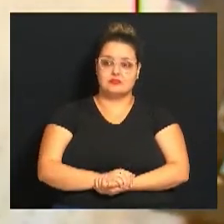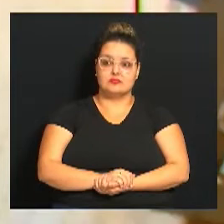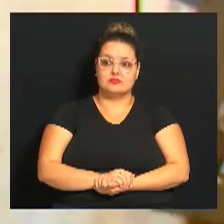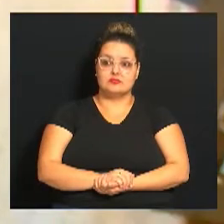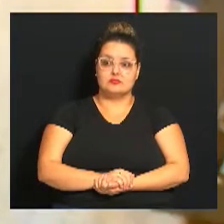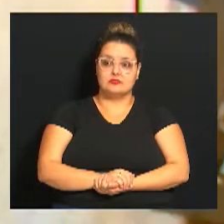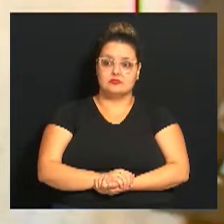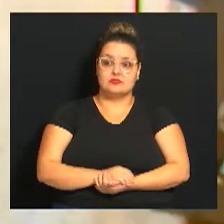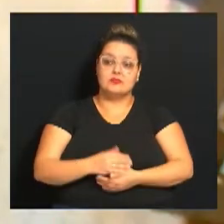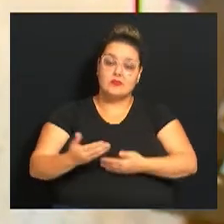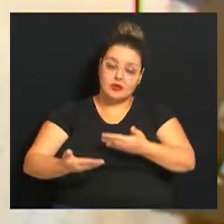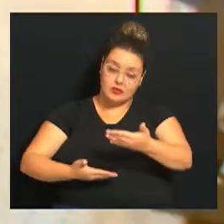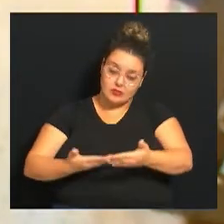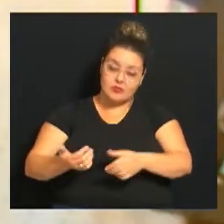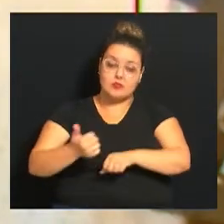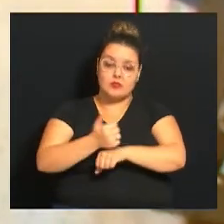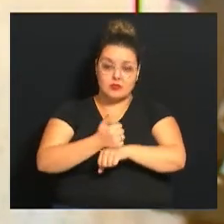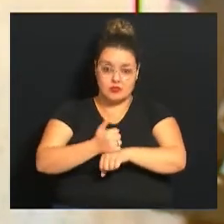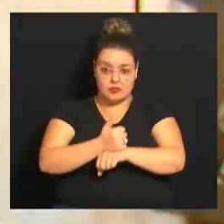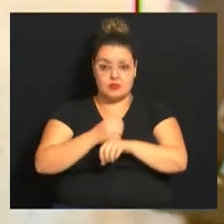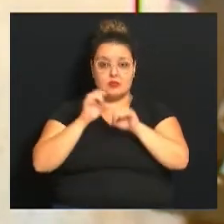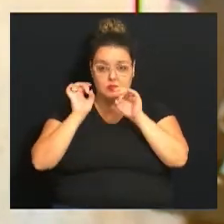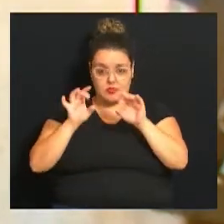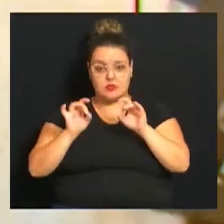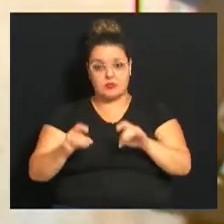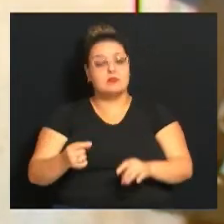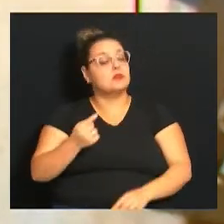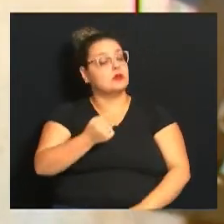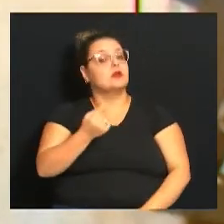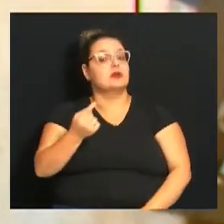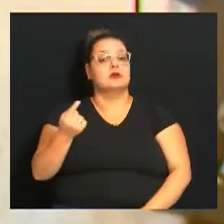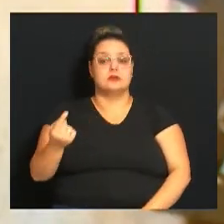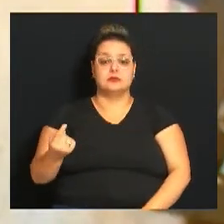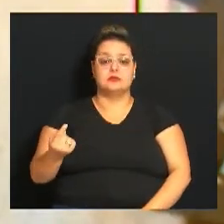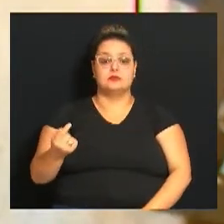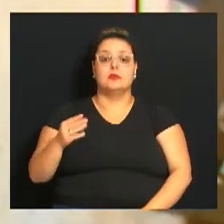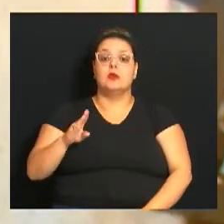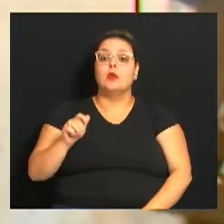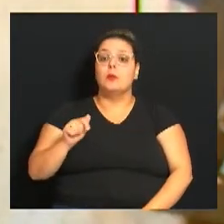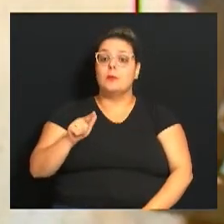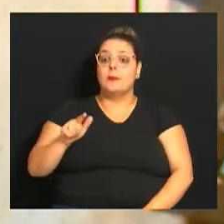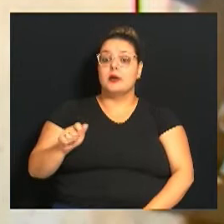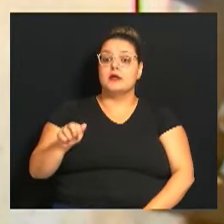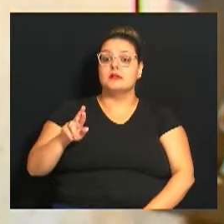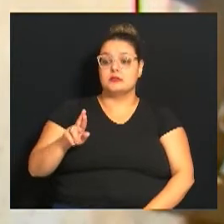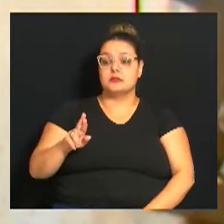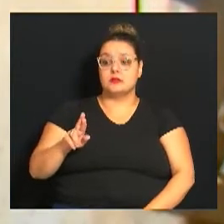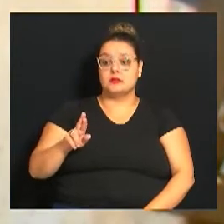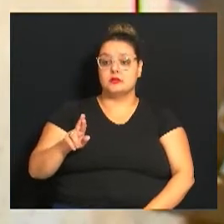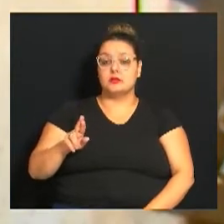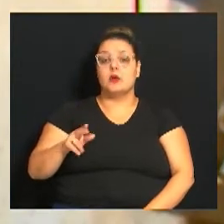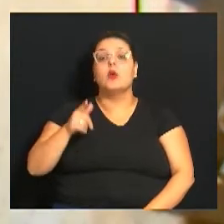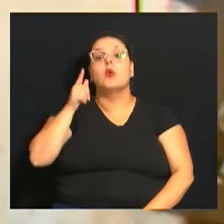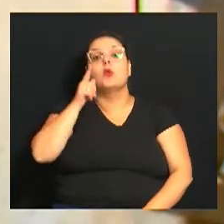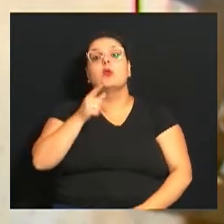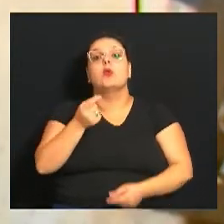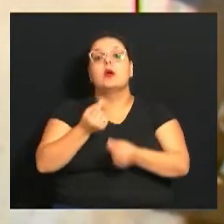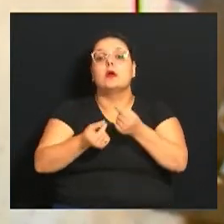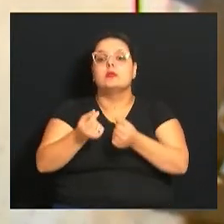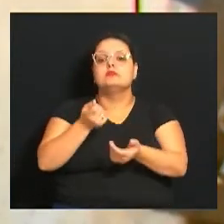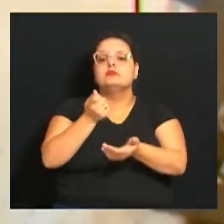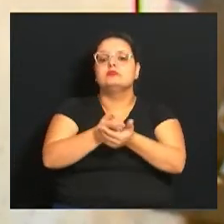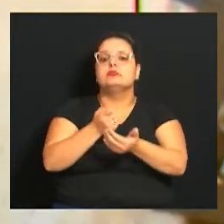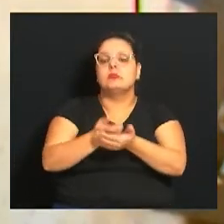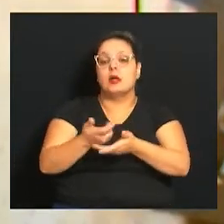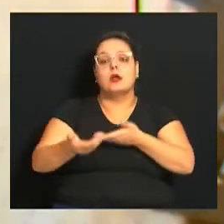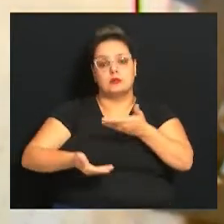com profissionais específicos para cada caso, e o bazar, ele consegue financiar todo esse tratamento.